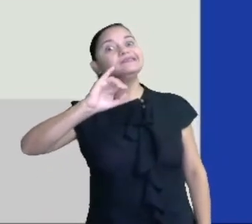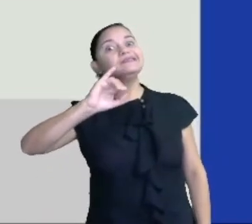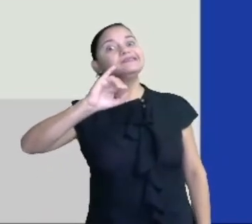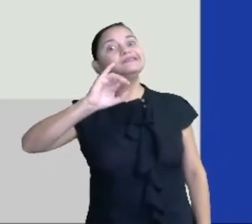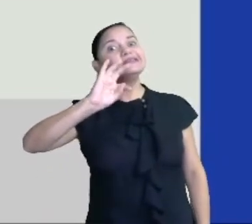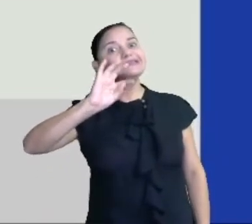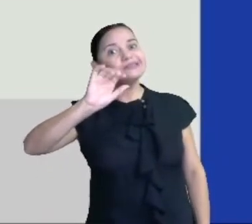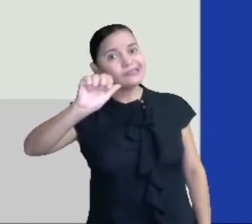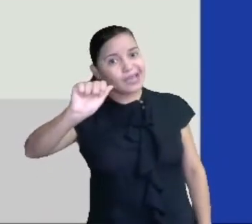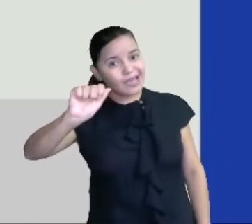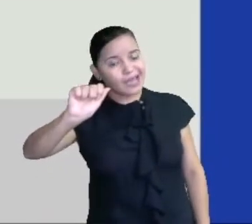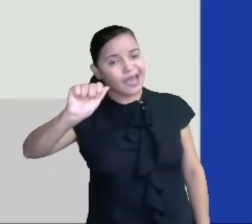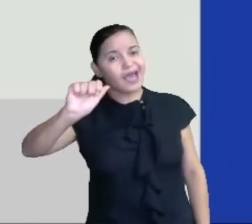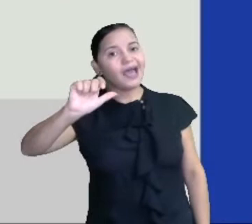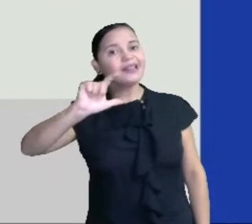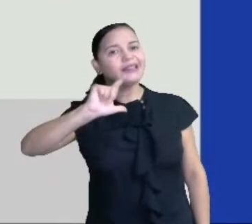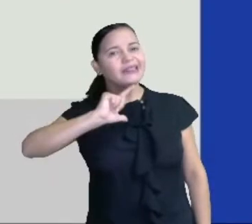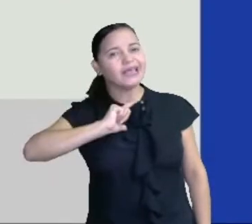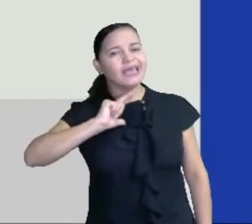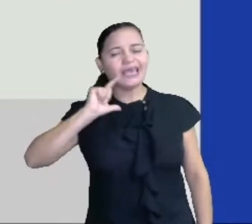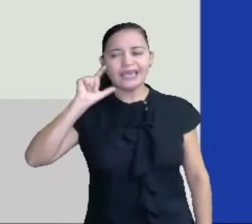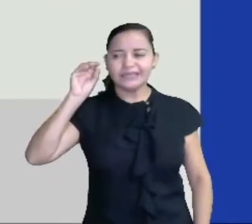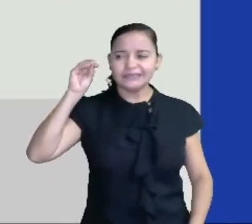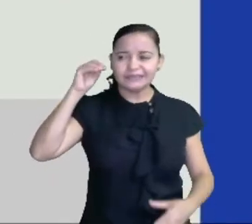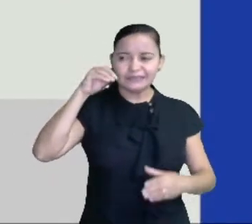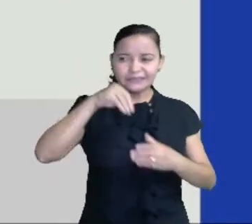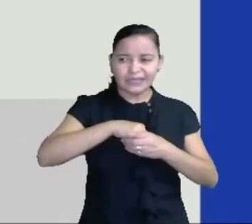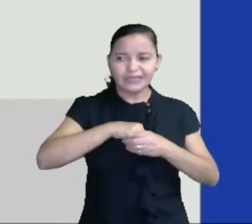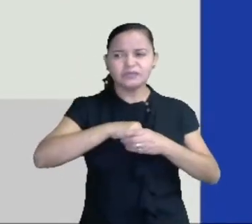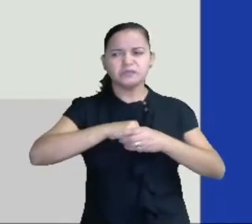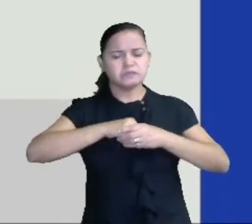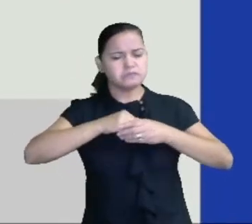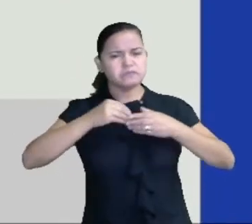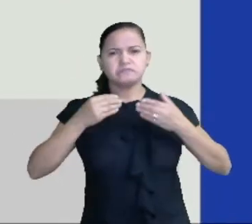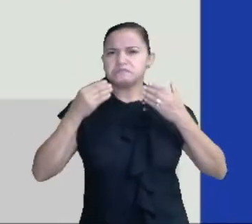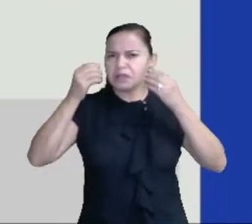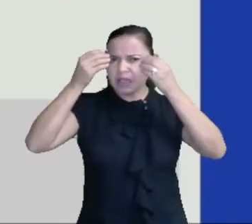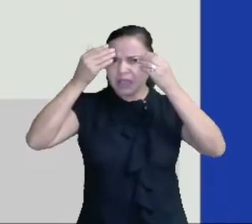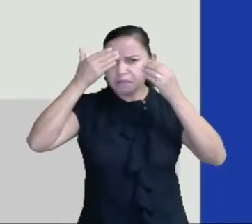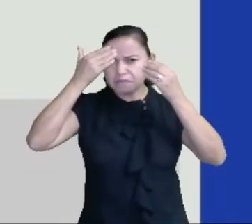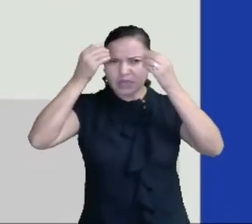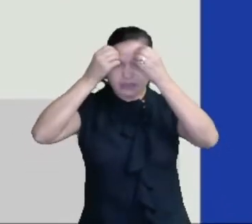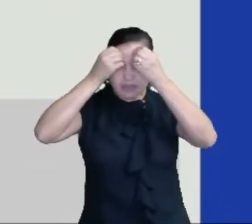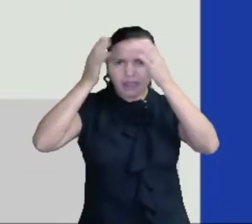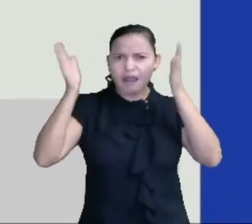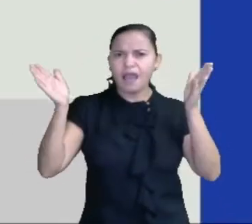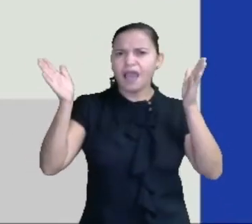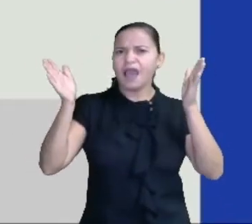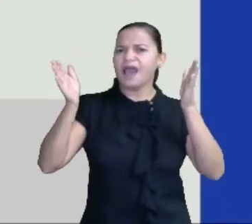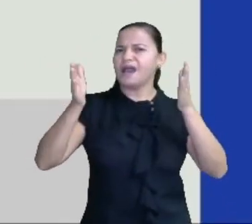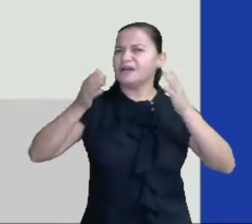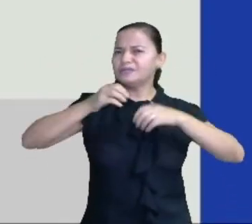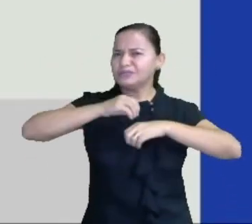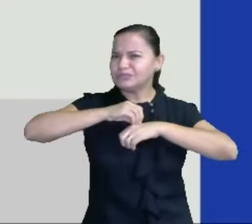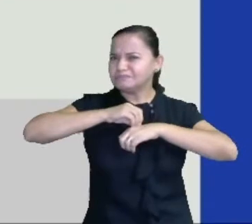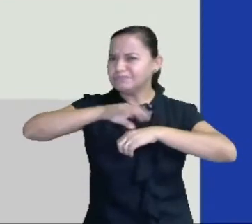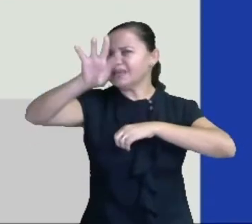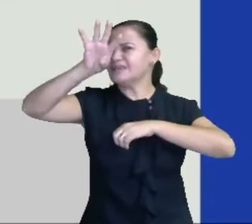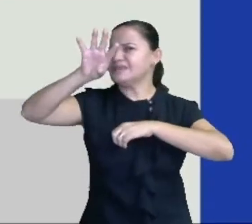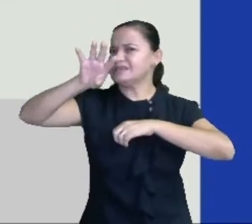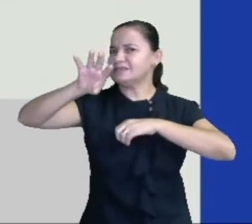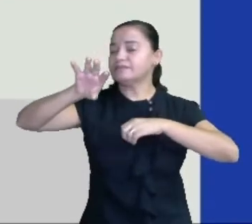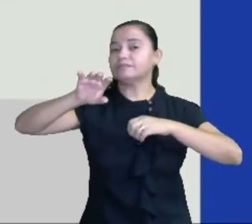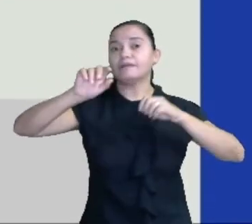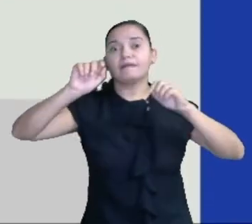texto. Elas são evidentes, já que elas são expressas, viu, gente? Ou